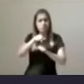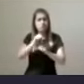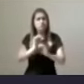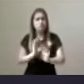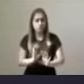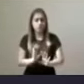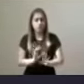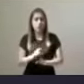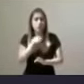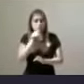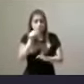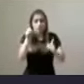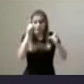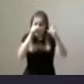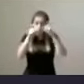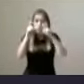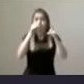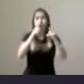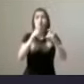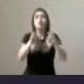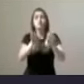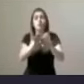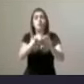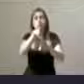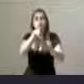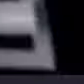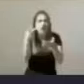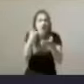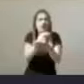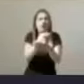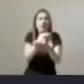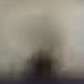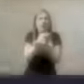você que está preocupado também vai ser contaminado.